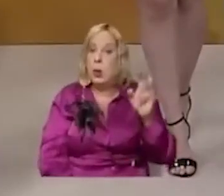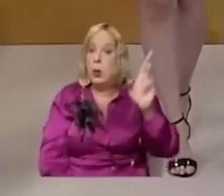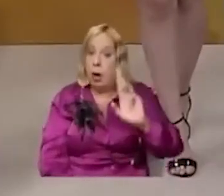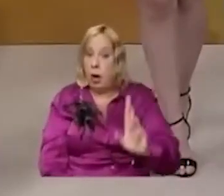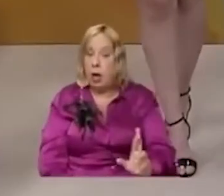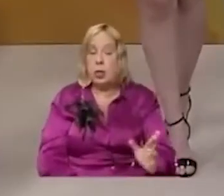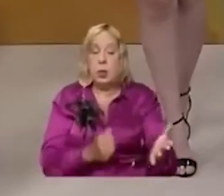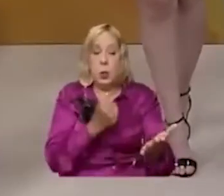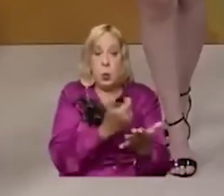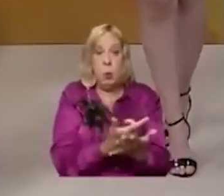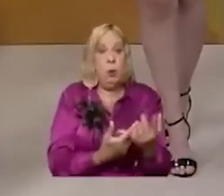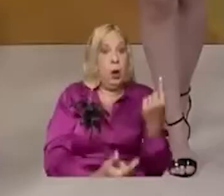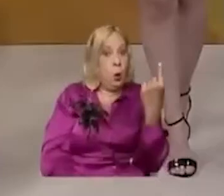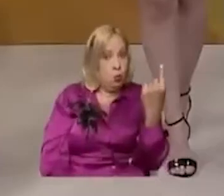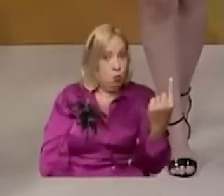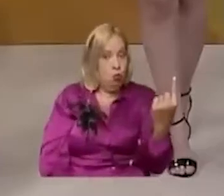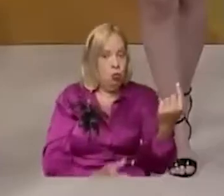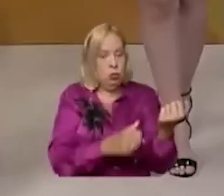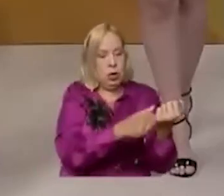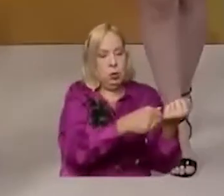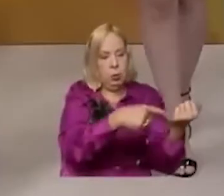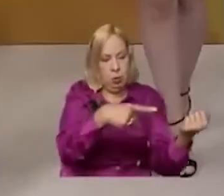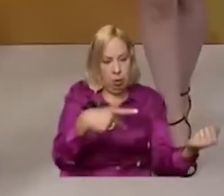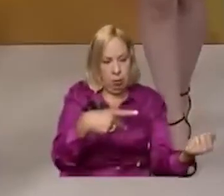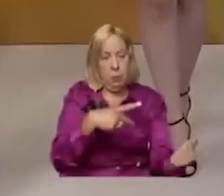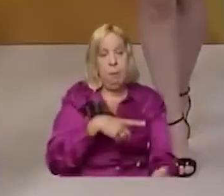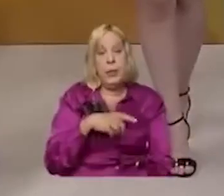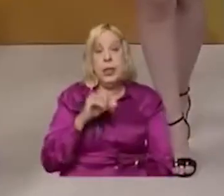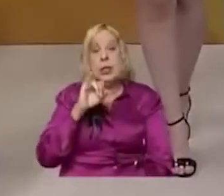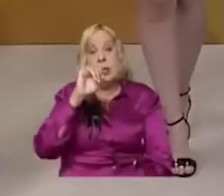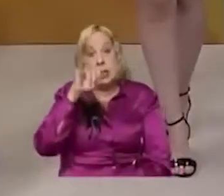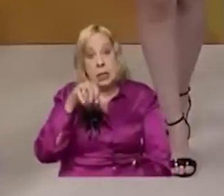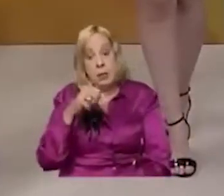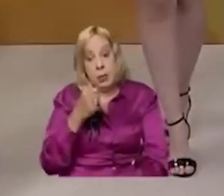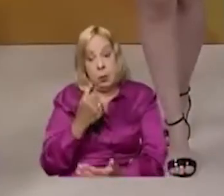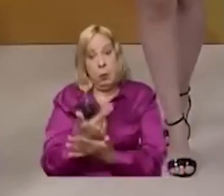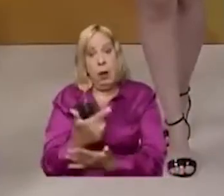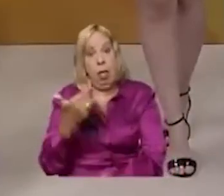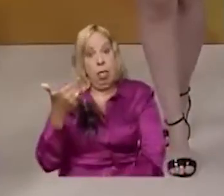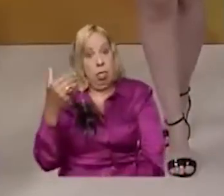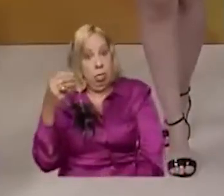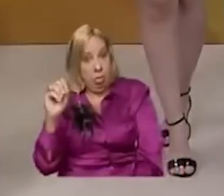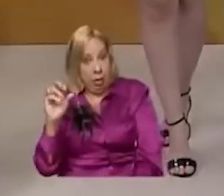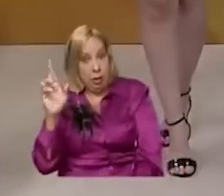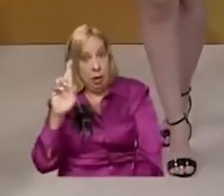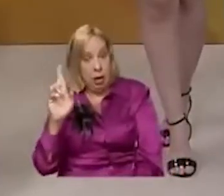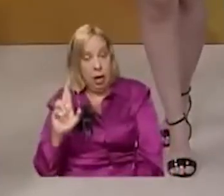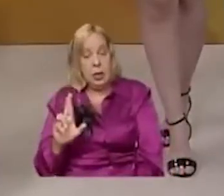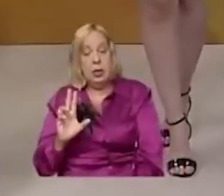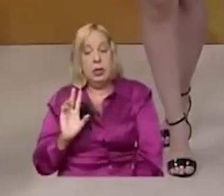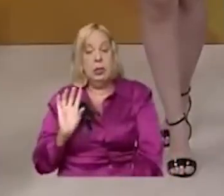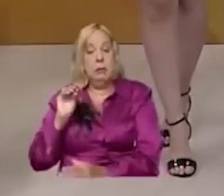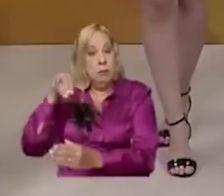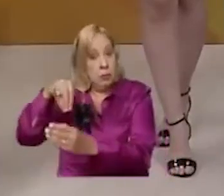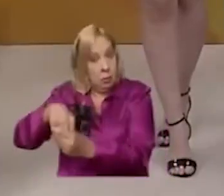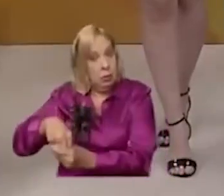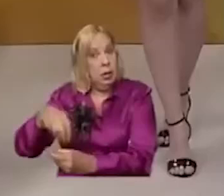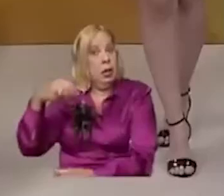direcionado lá pro aplicativo. Reforçando, apenas R$5 para você adquirir um e tem um combo que